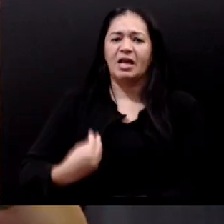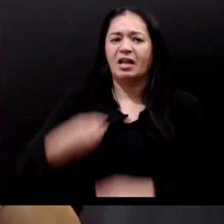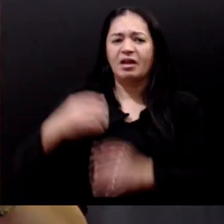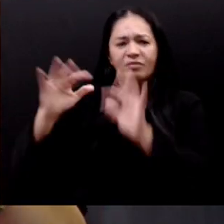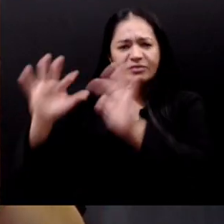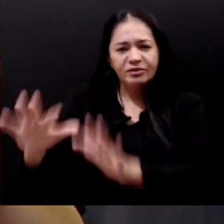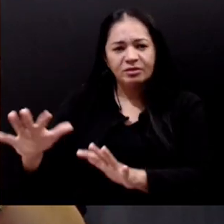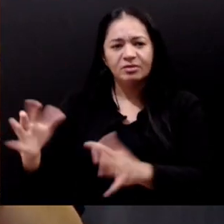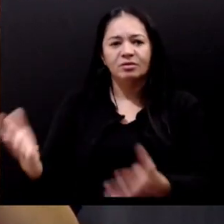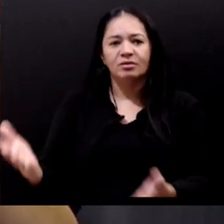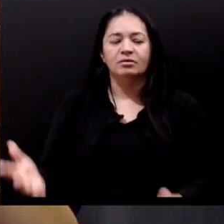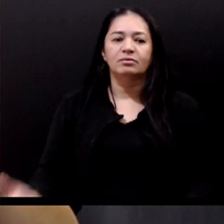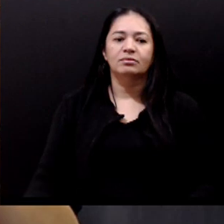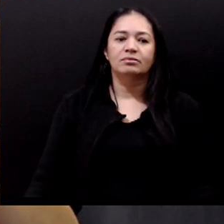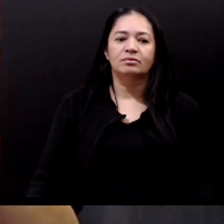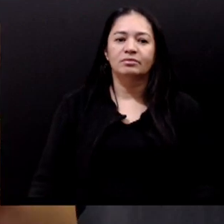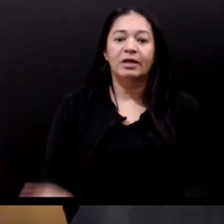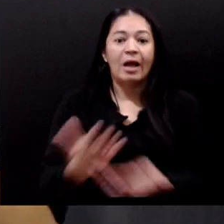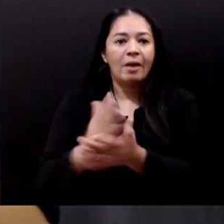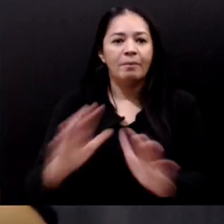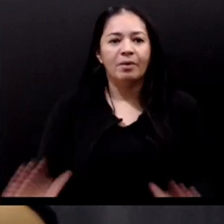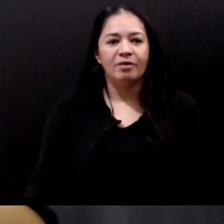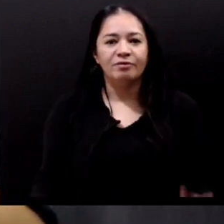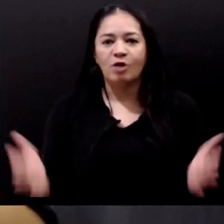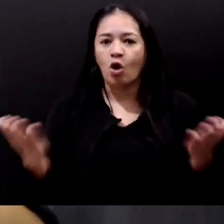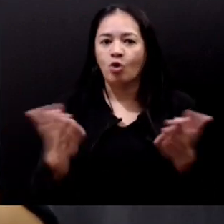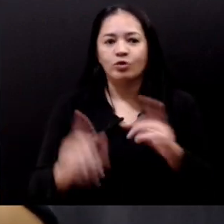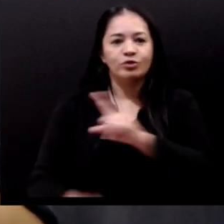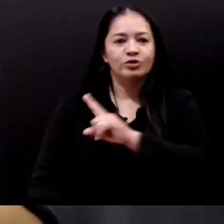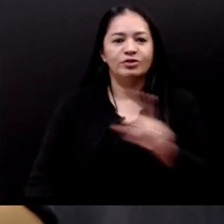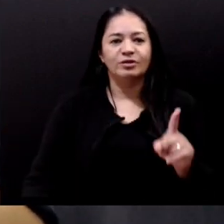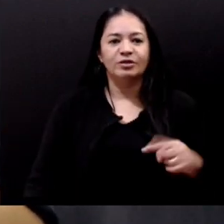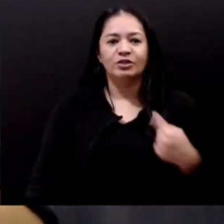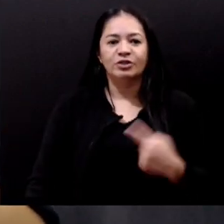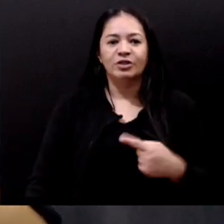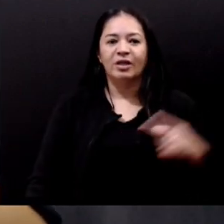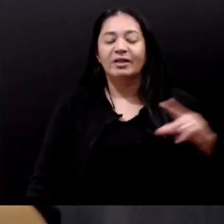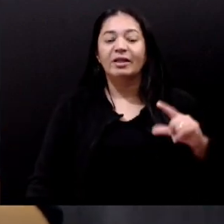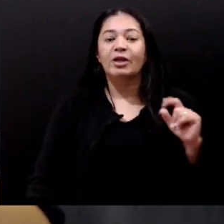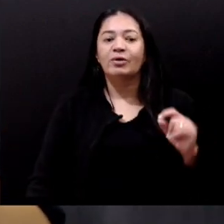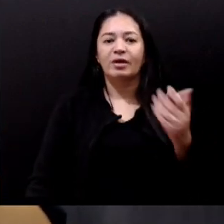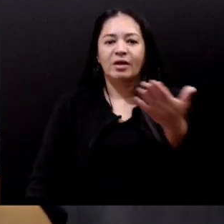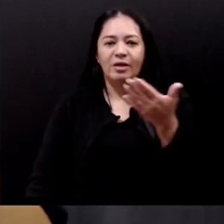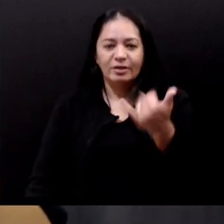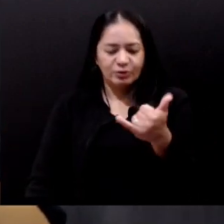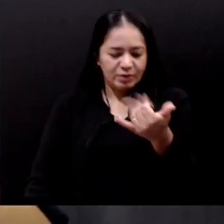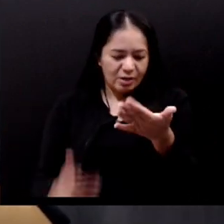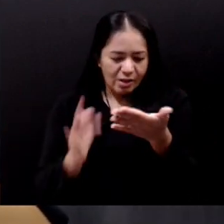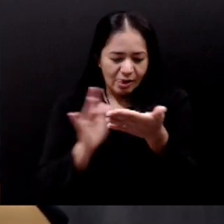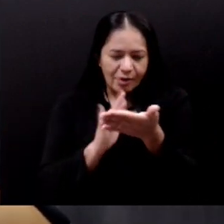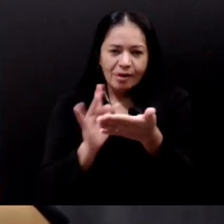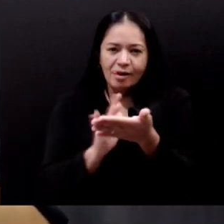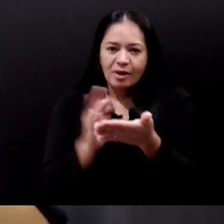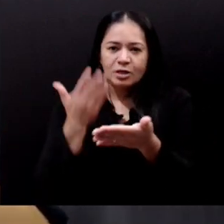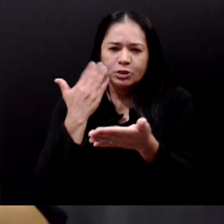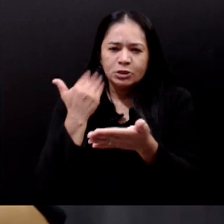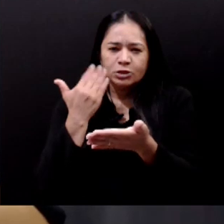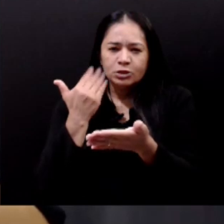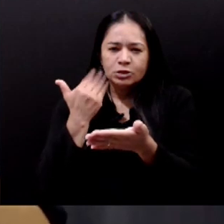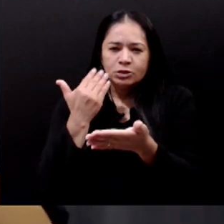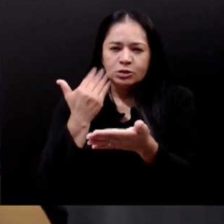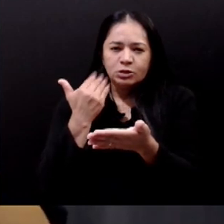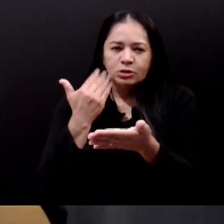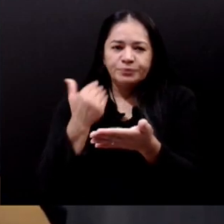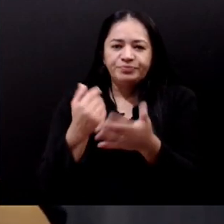e acabava. Hoje em dia não, porque hoje em dia a gente tem lá no nosso celular o tempo inteiro consumindo esse conteúdo e a pessoa postando a vida